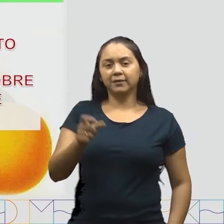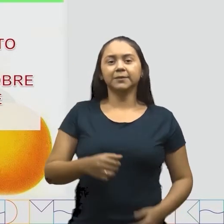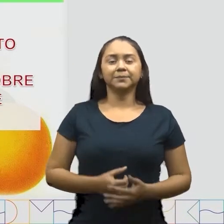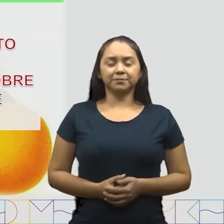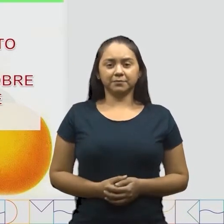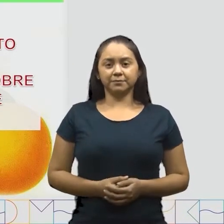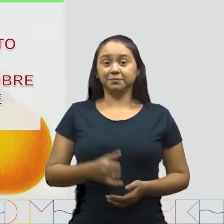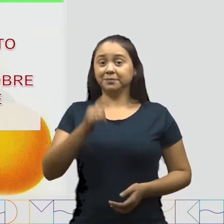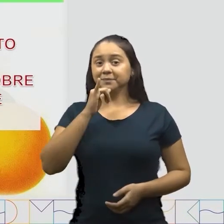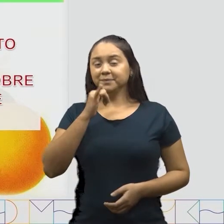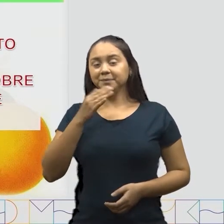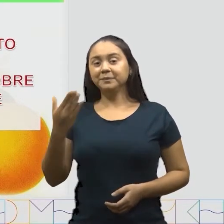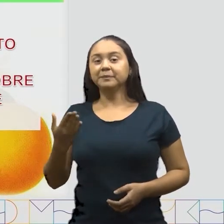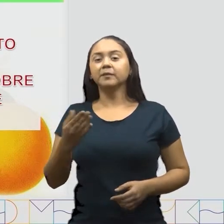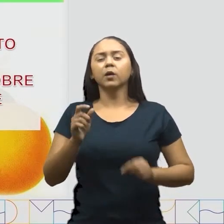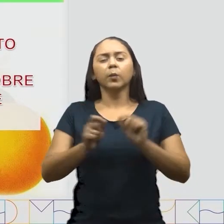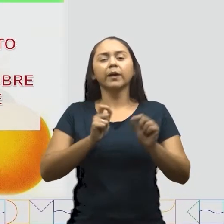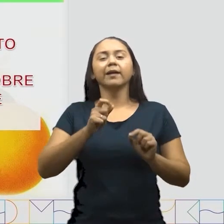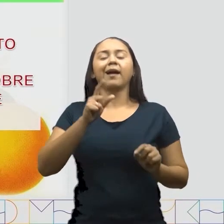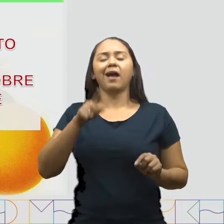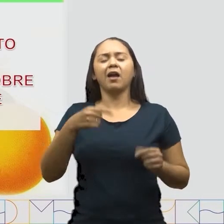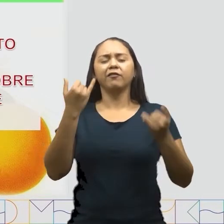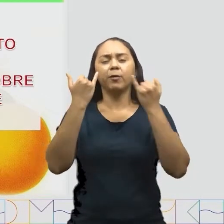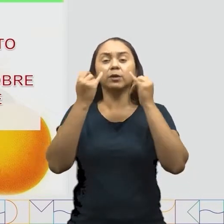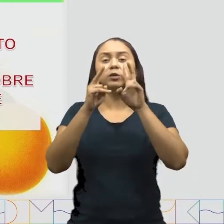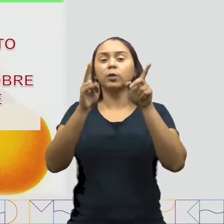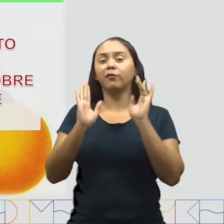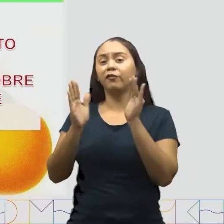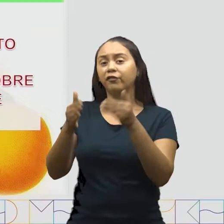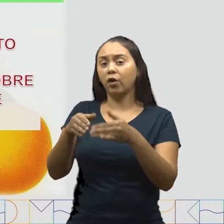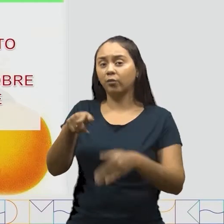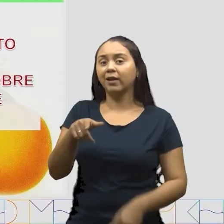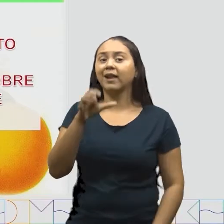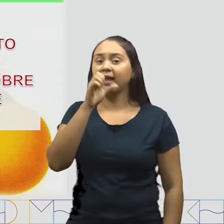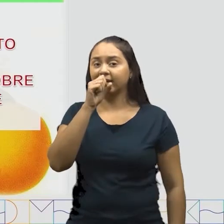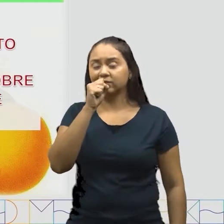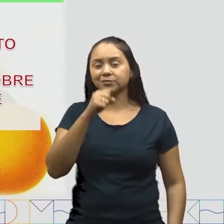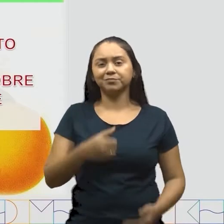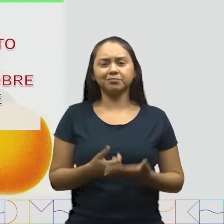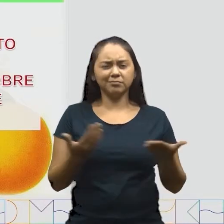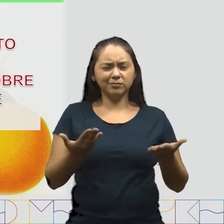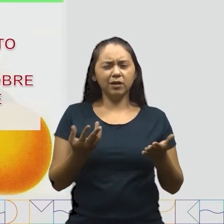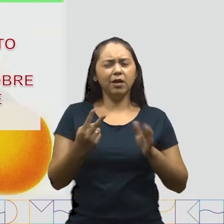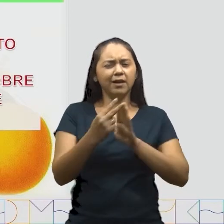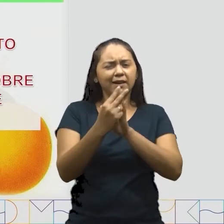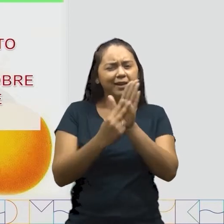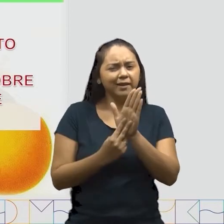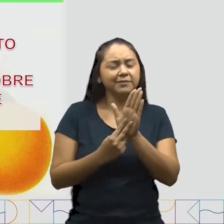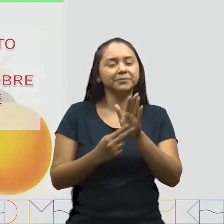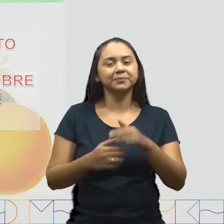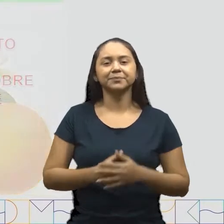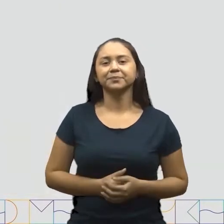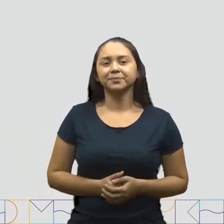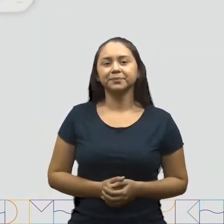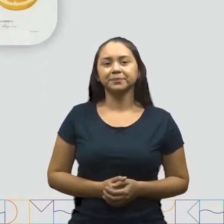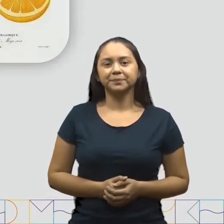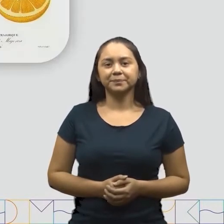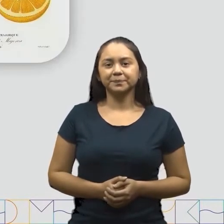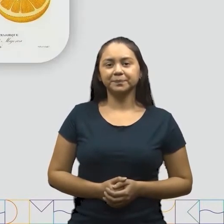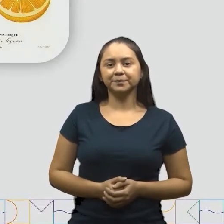No caso do nosso exemplo, são as informações sobre a laranja. Vamos fazer a leitura do primeiro parágrafo?